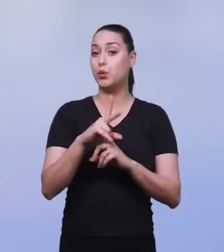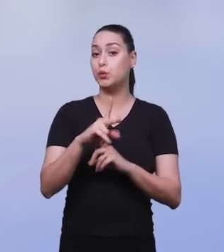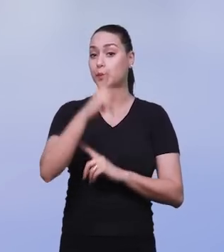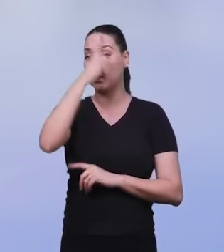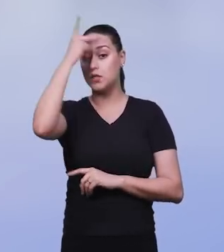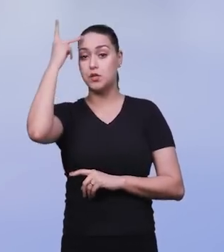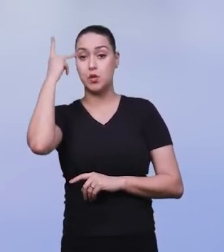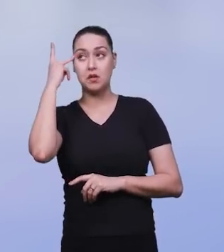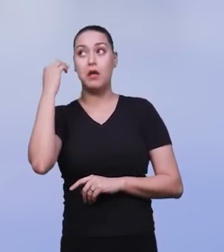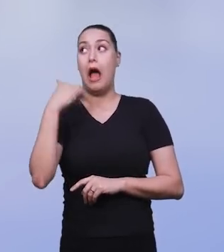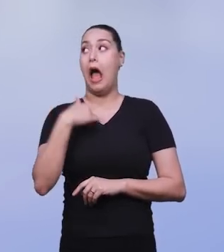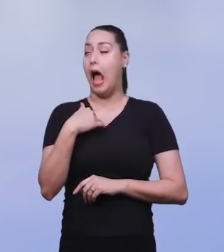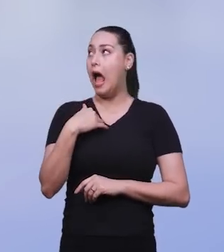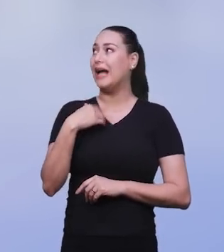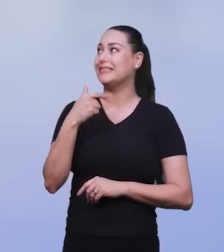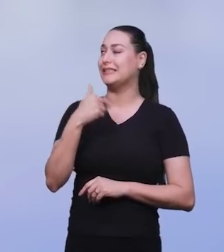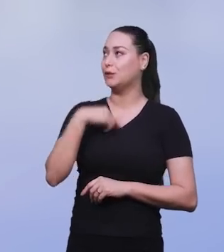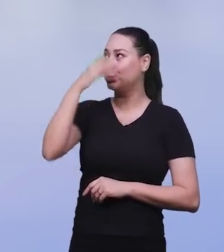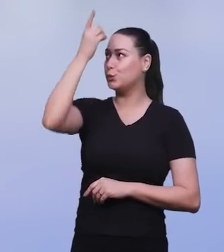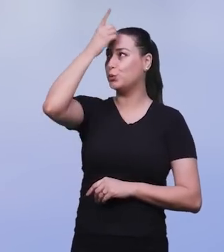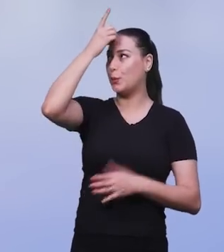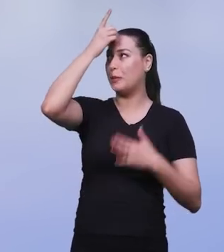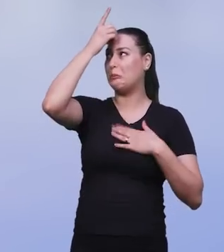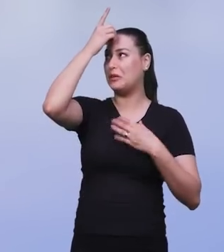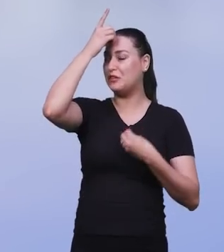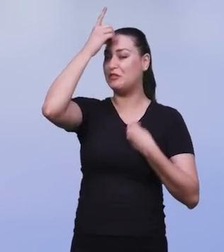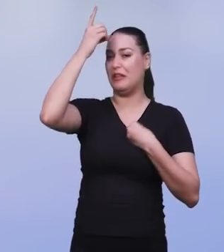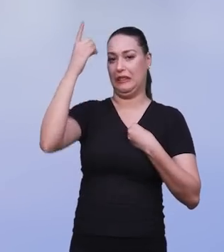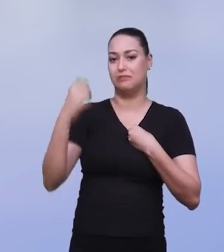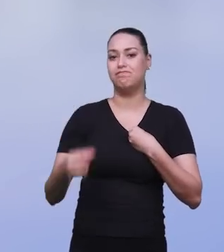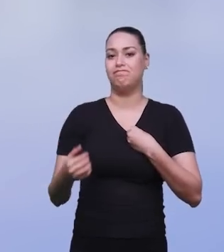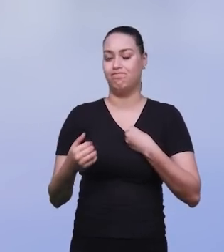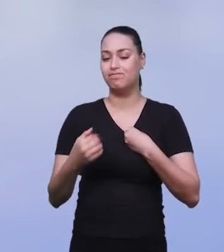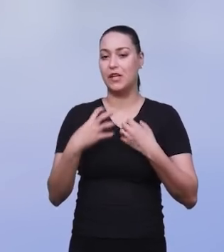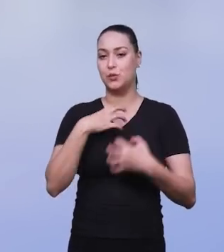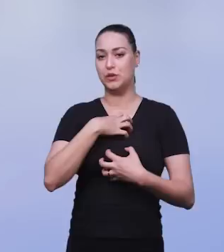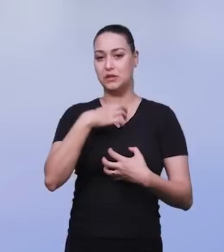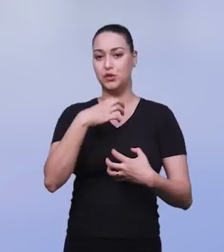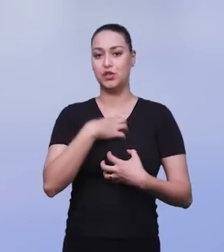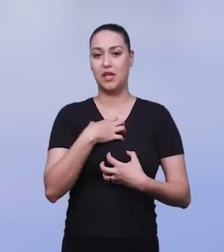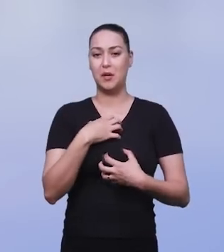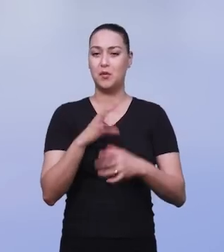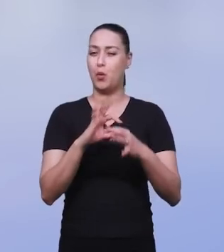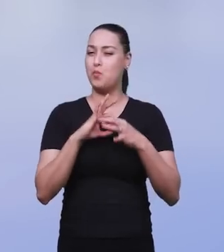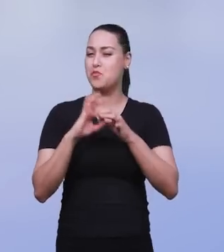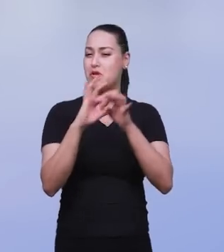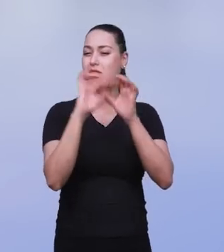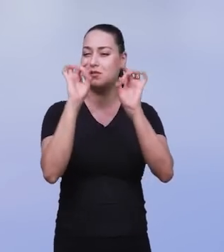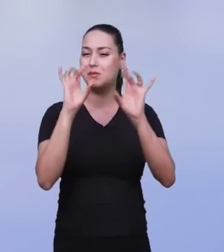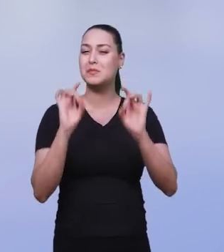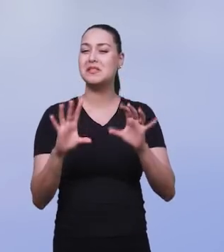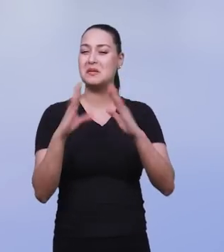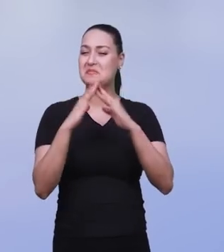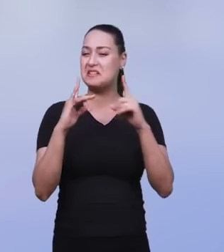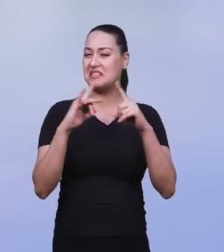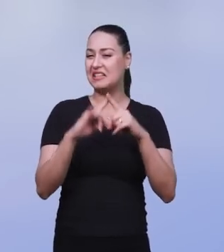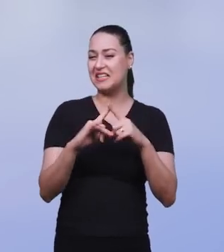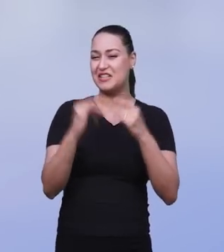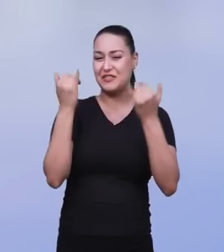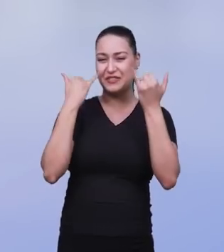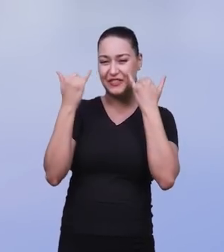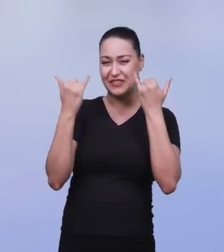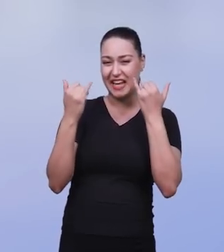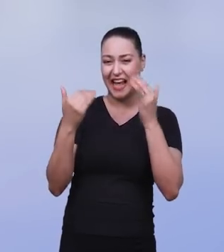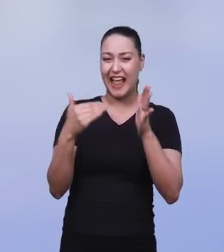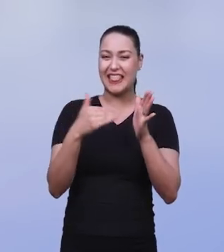e visitantes relataram que se identificaram com os dons. E foi um momento de muita comunhão e especial para a igreja. Foram essas as